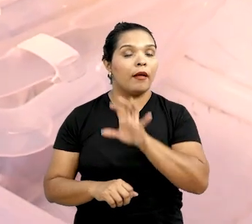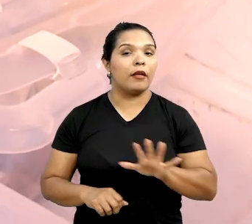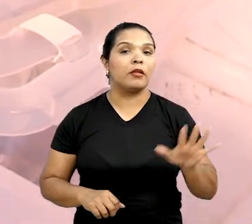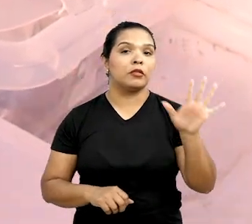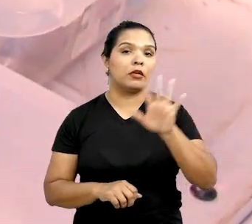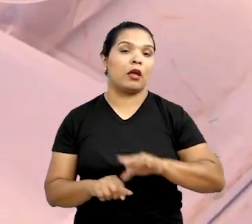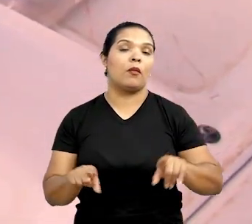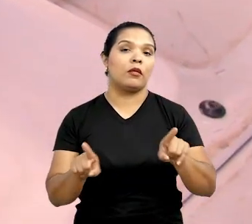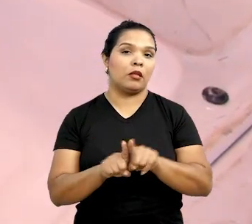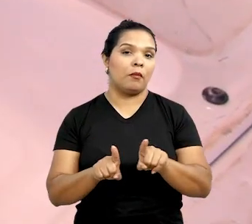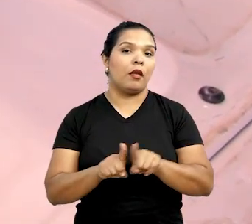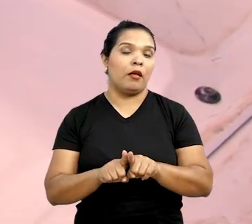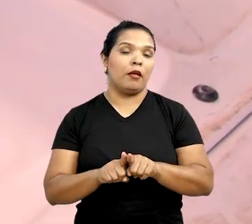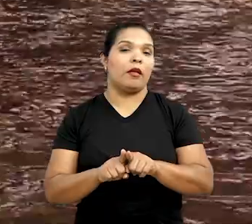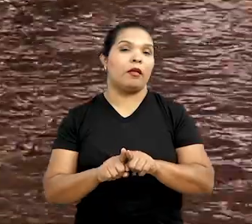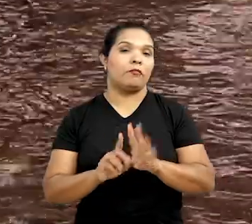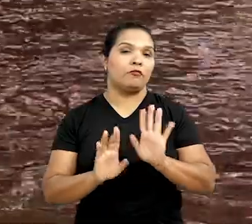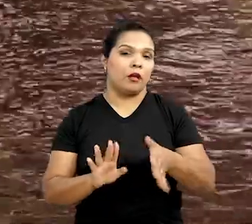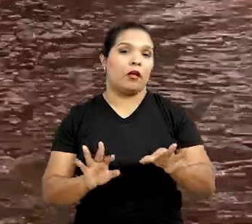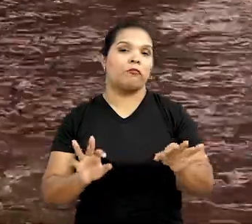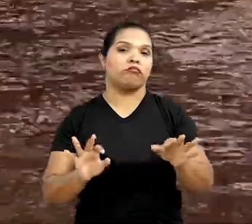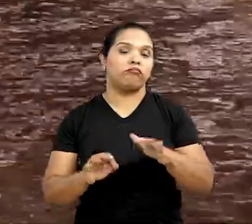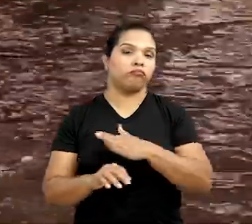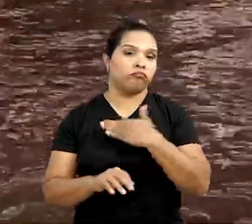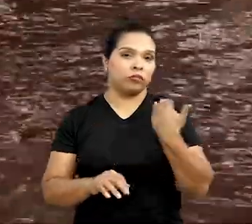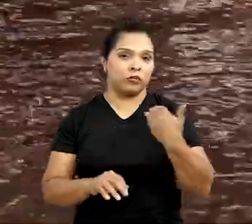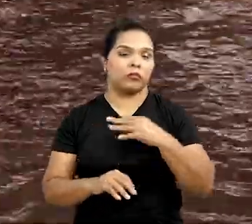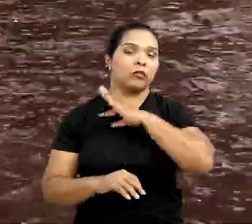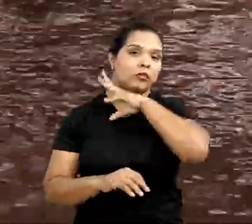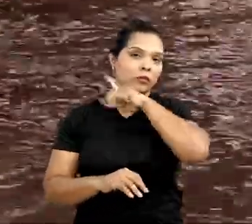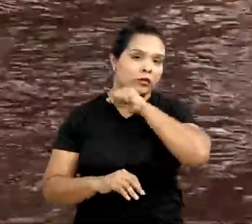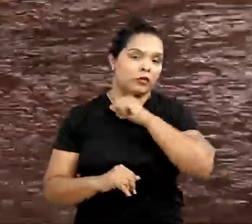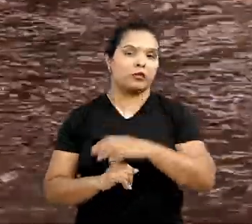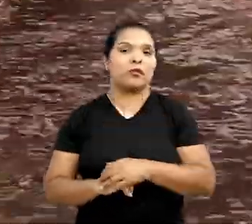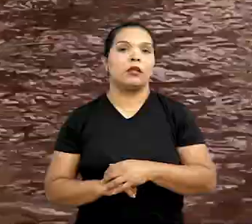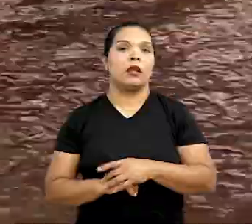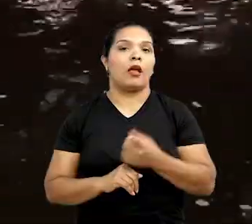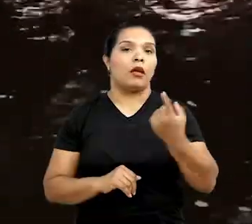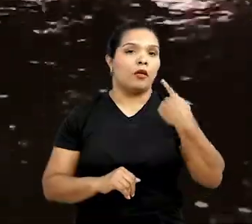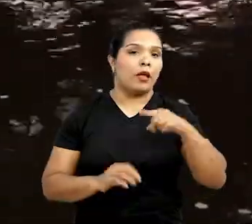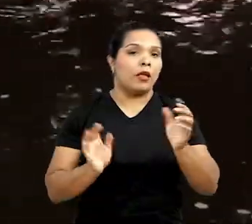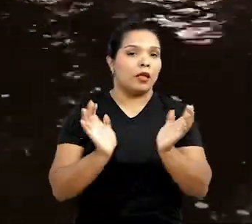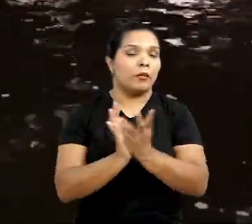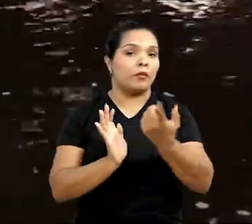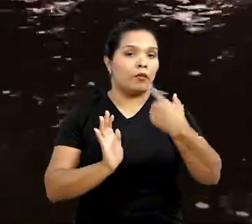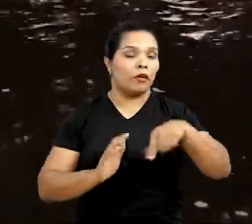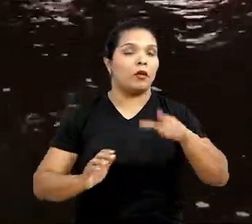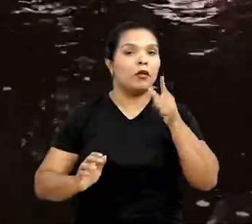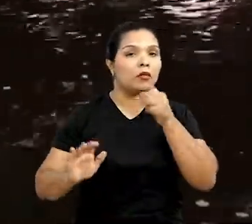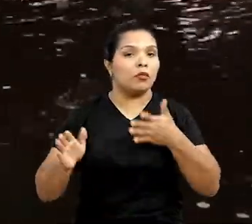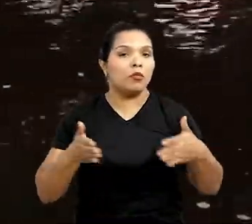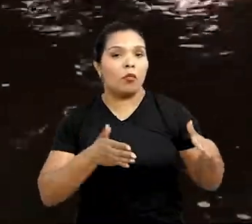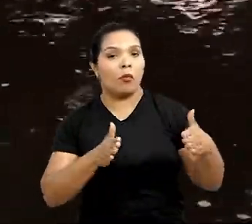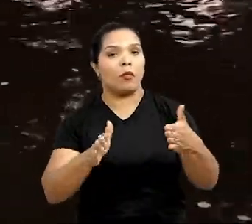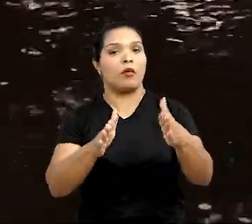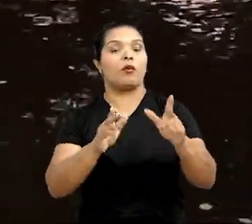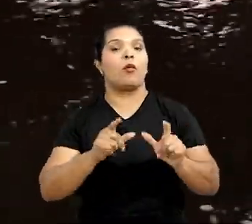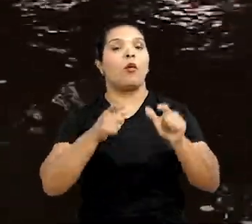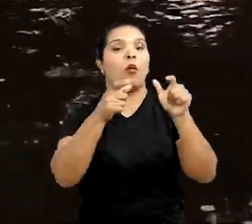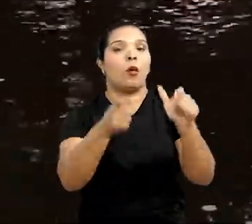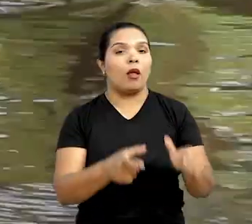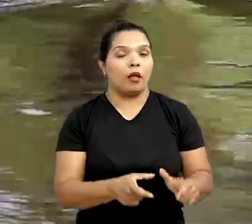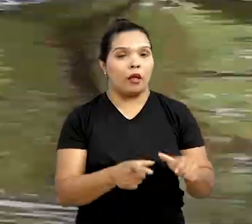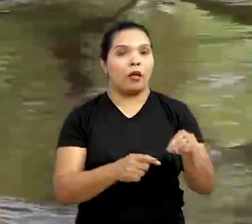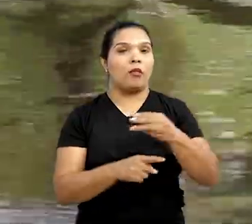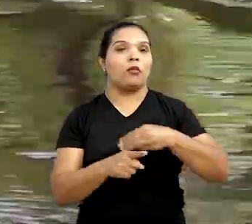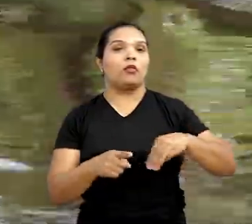também aquelas ameaçadas de extinção. Em setembro, a equipe percorreu trechos do rio Itapicuruaçu, afluente da